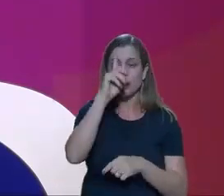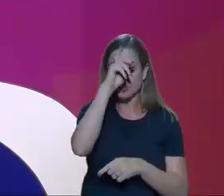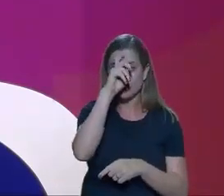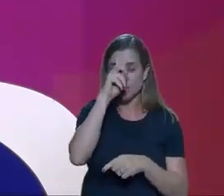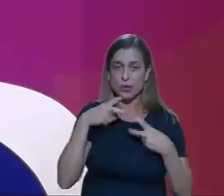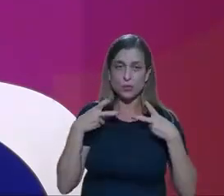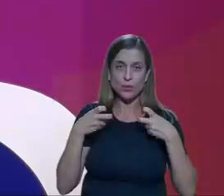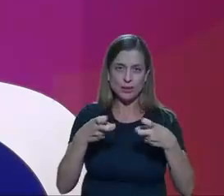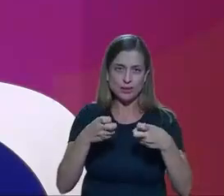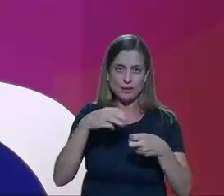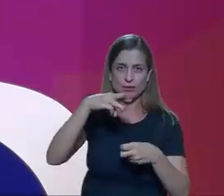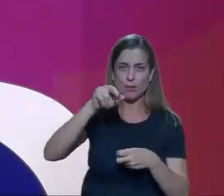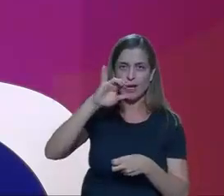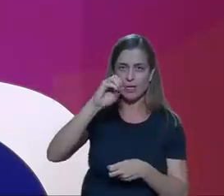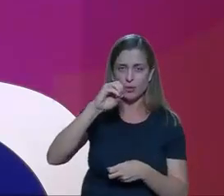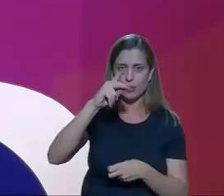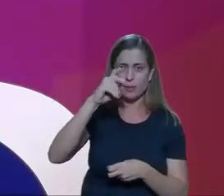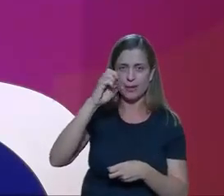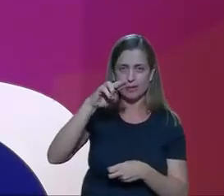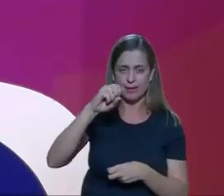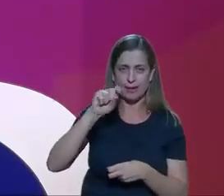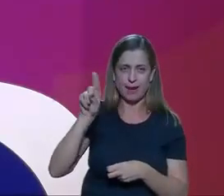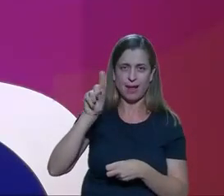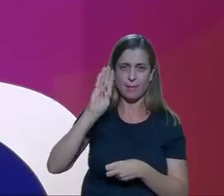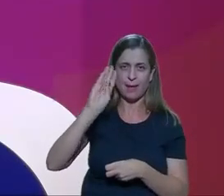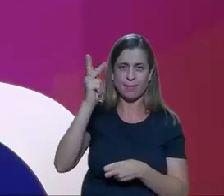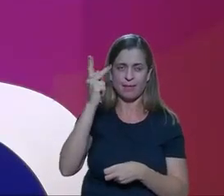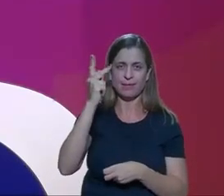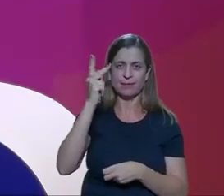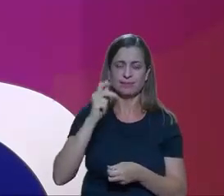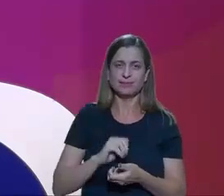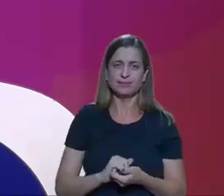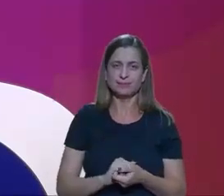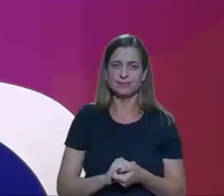Câncer Mário Pena de Belo Horizonte.